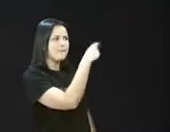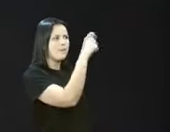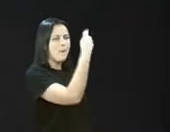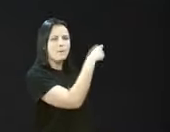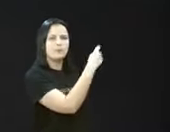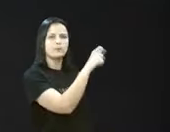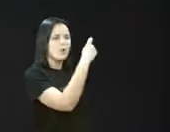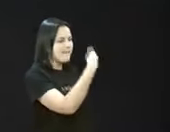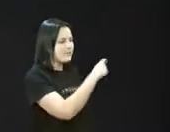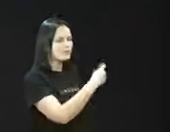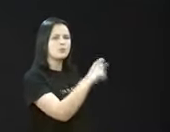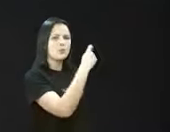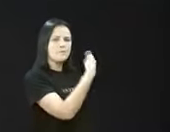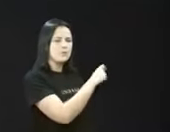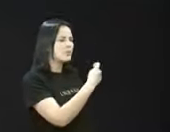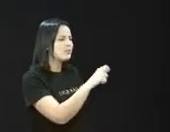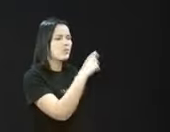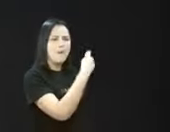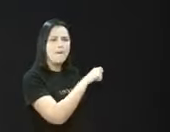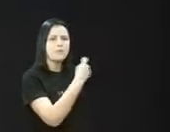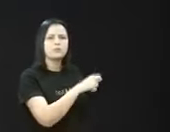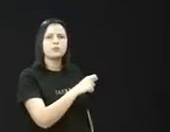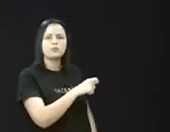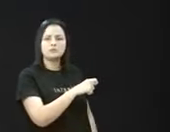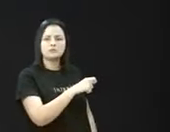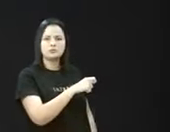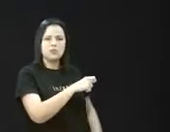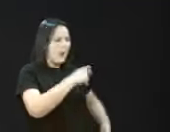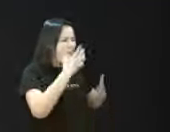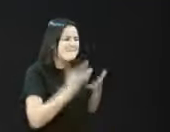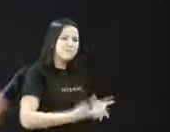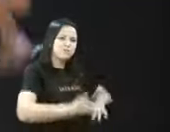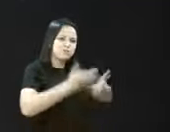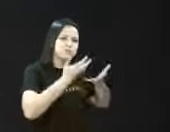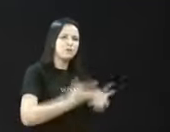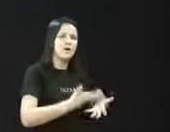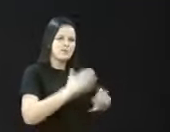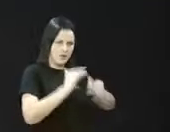Terrebiasto que a sébia, pesado foste na balança.